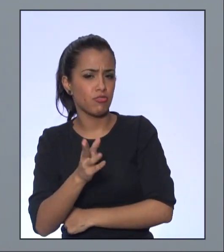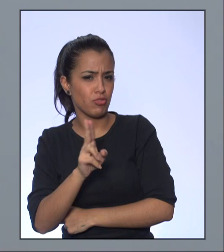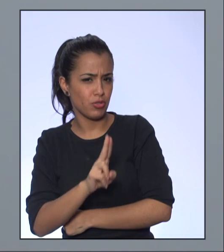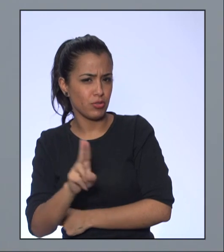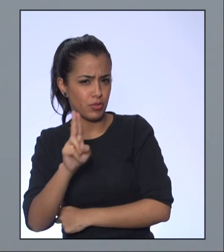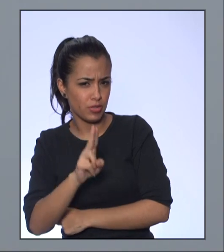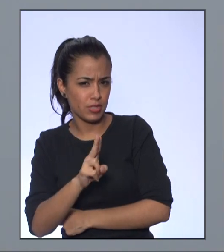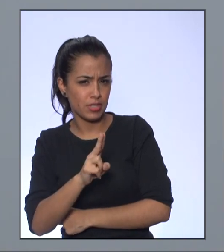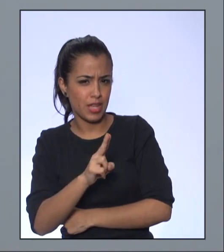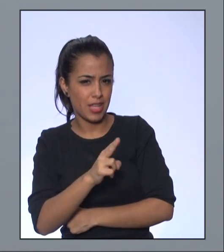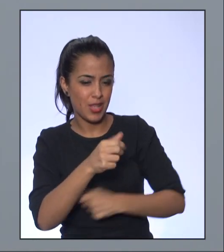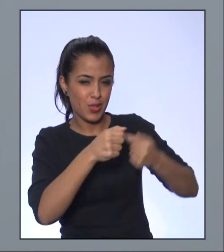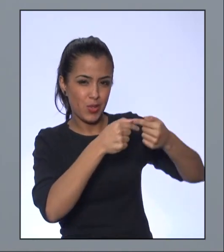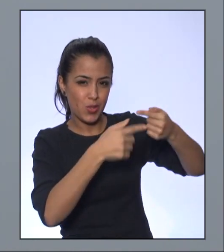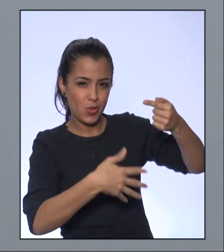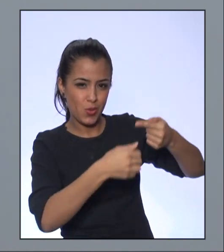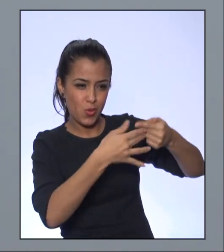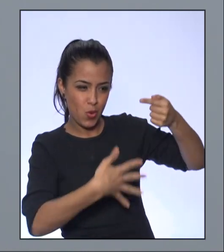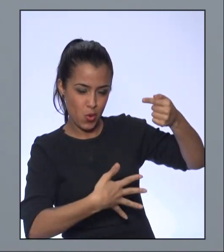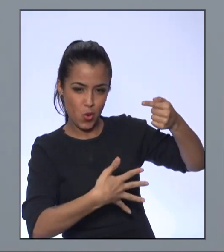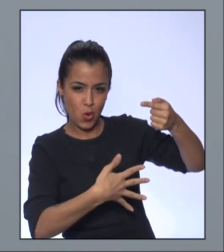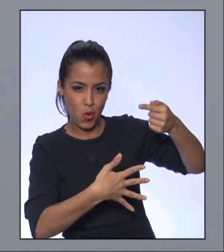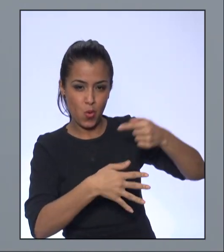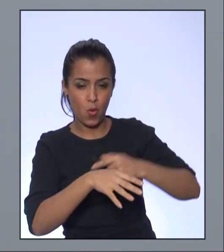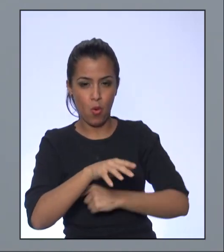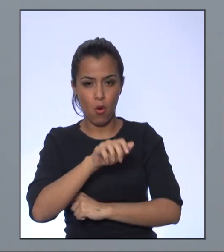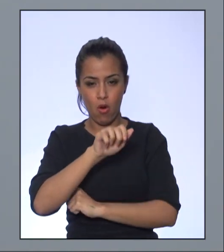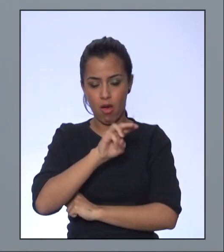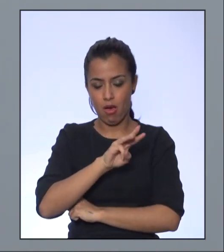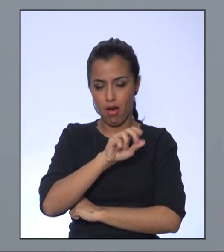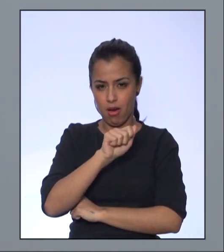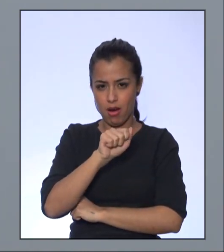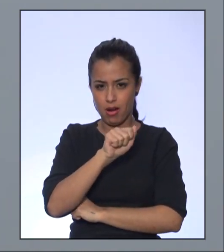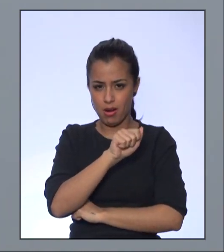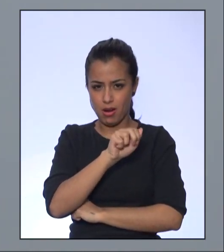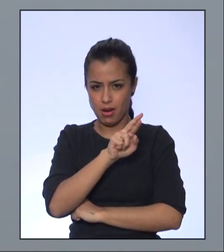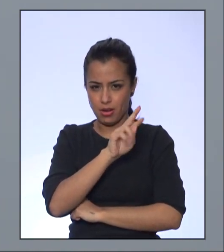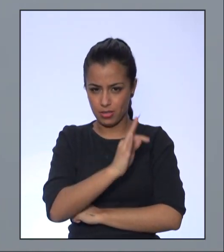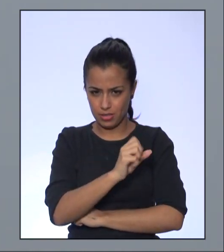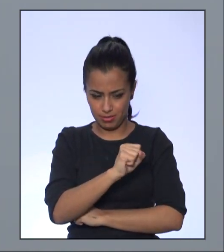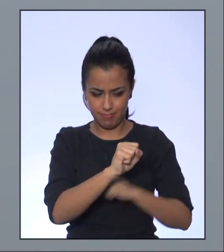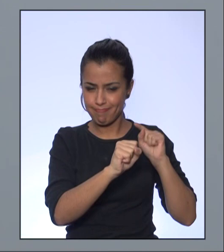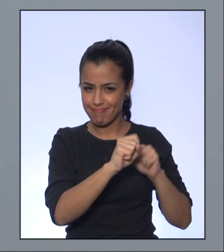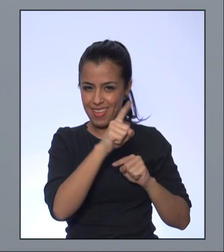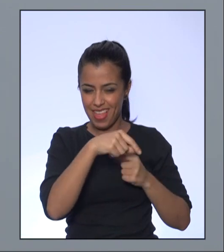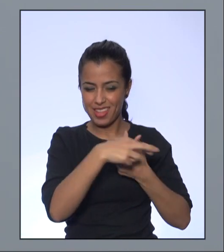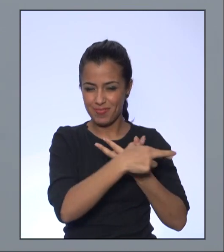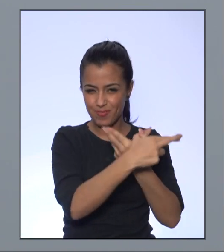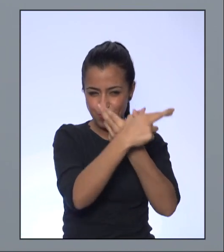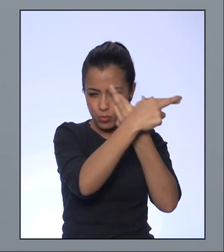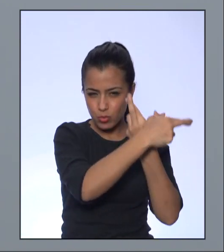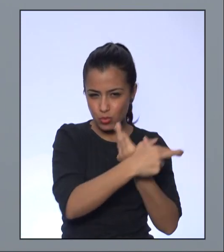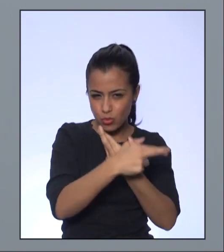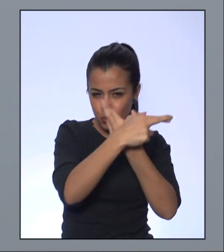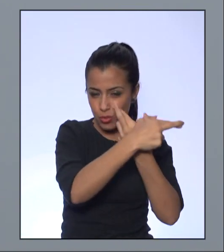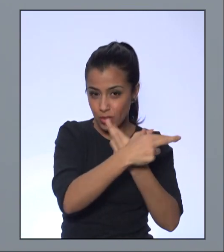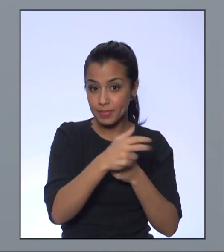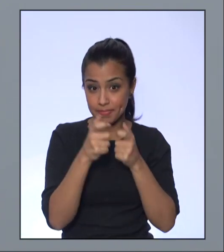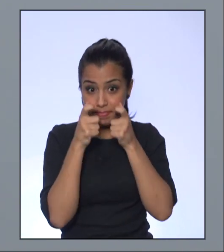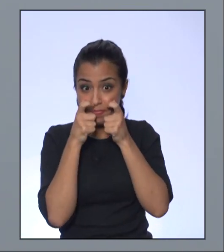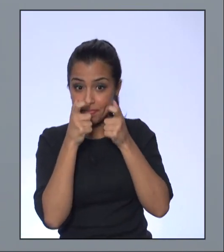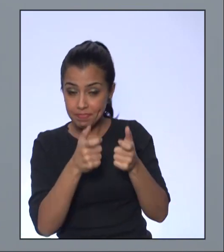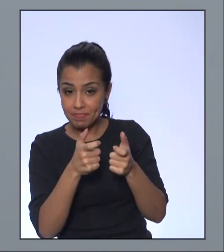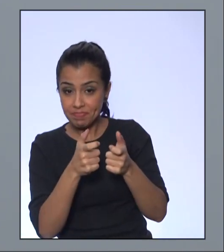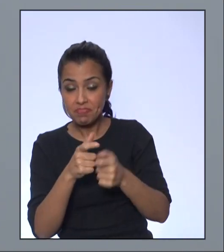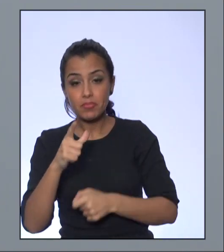Google Earth, que é uma ferramenta muito interessante. No site, nós também estamos